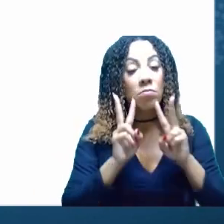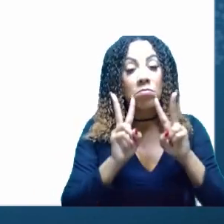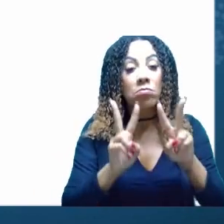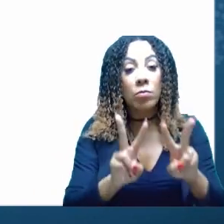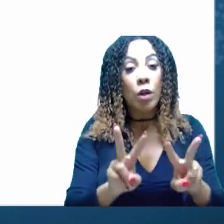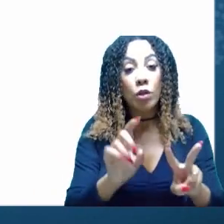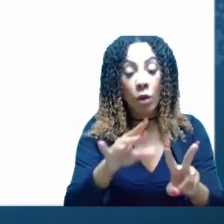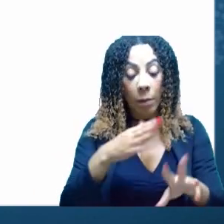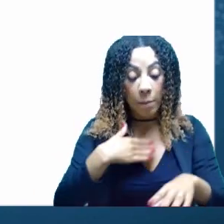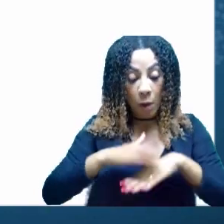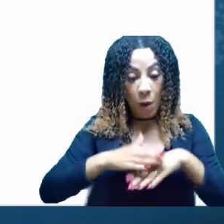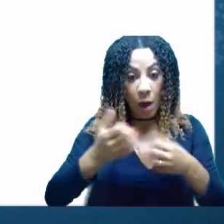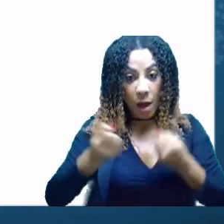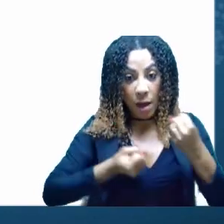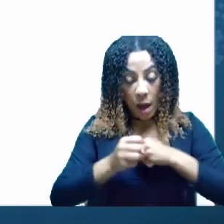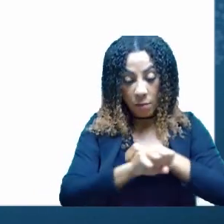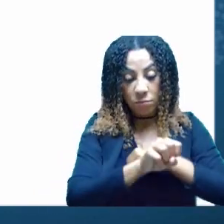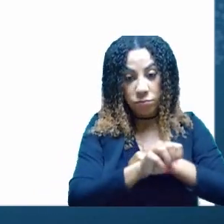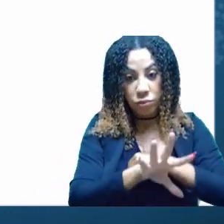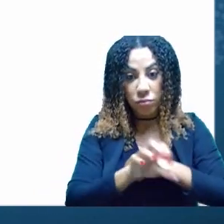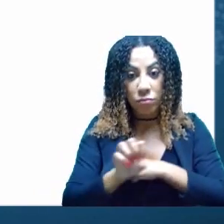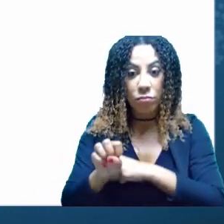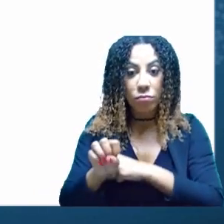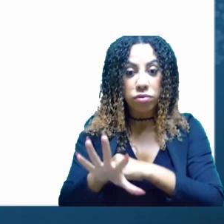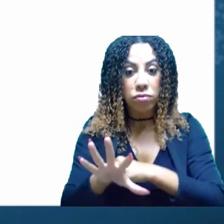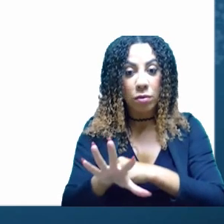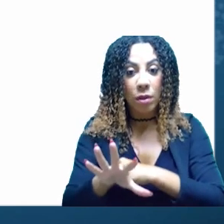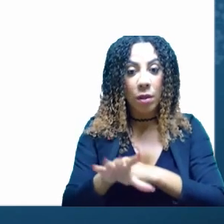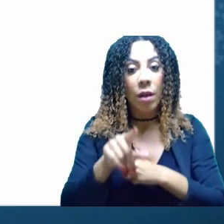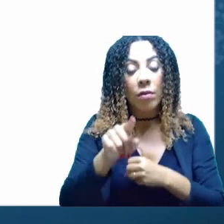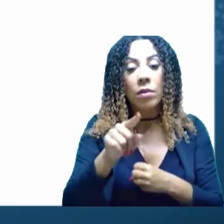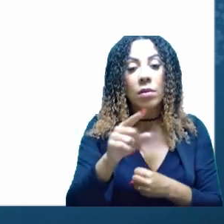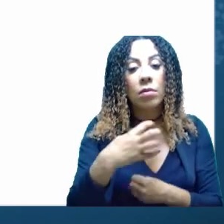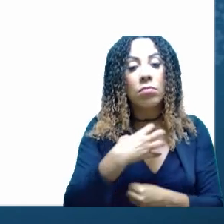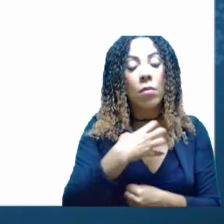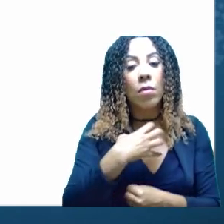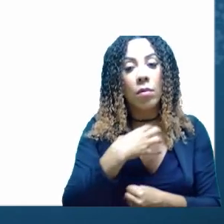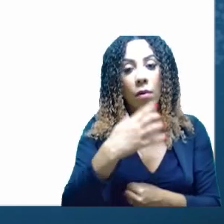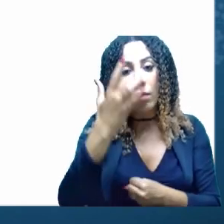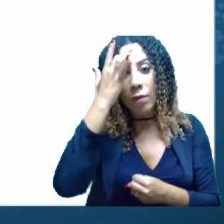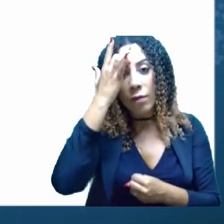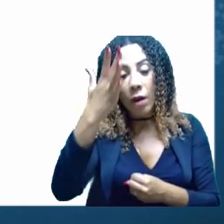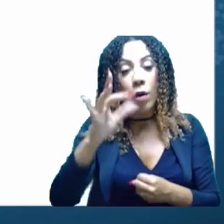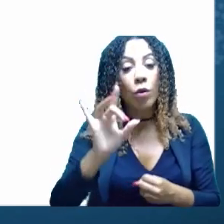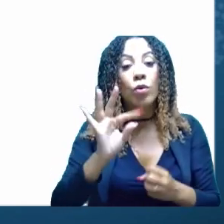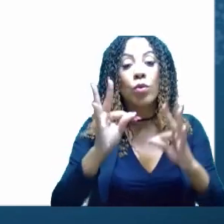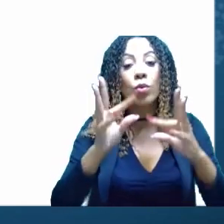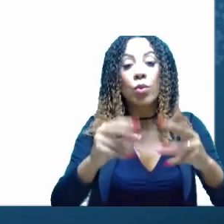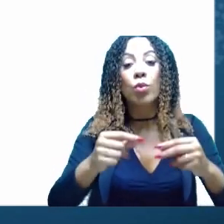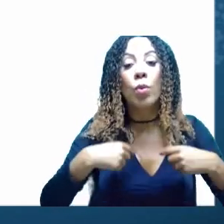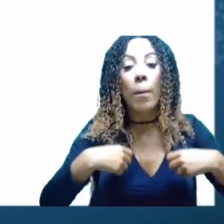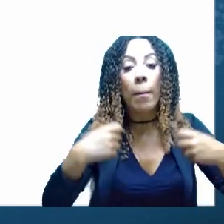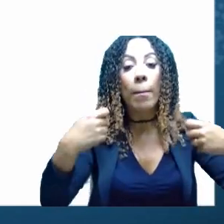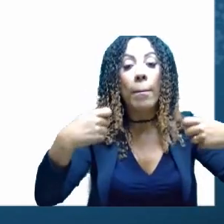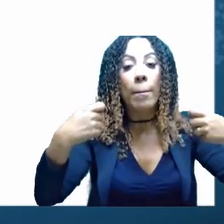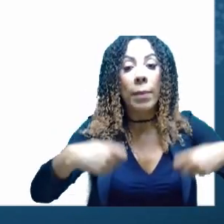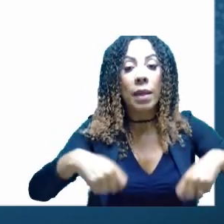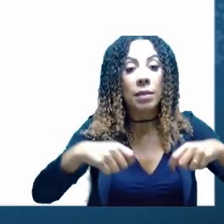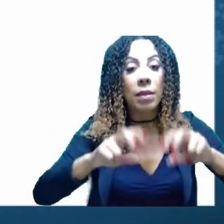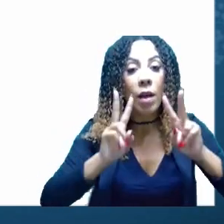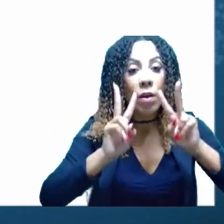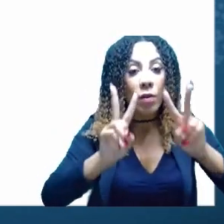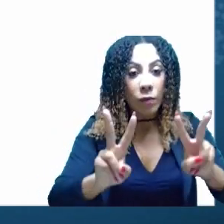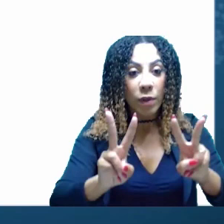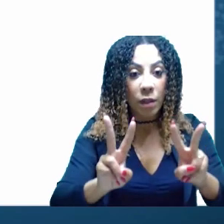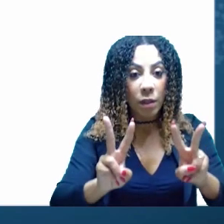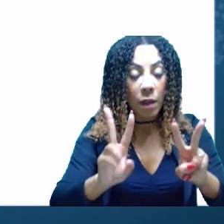seu próprio carro e a facilidade com que você pode imaginar que tudo que você necessita ver, mas na verdade, fora do raio